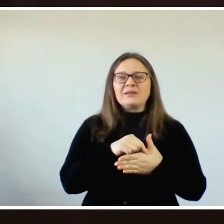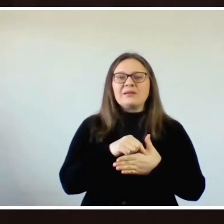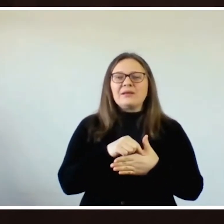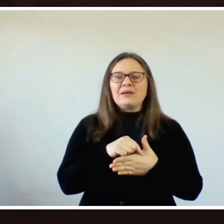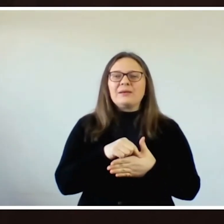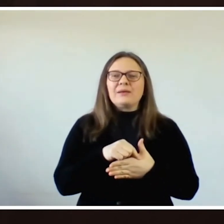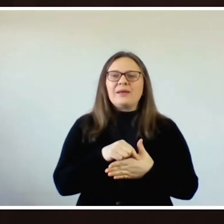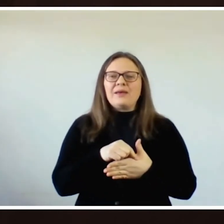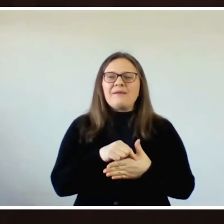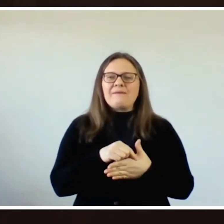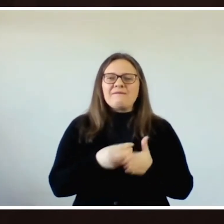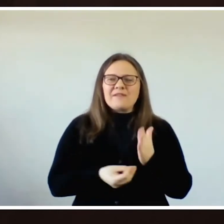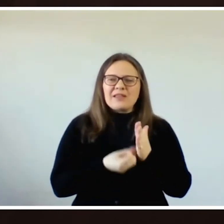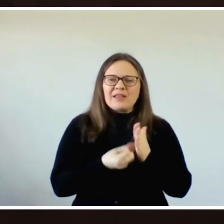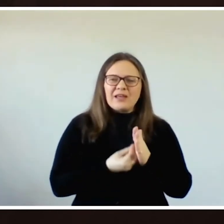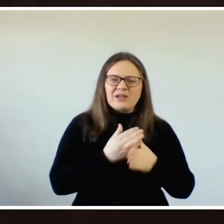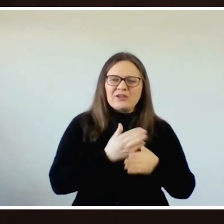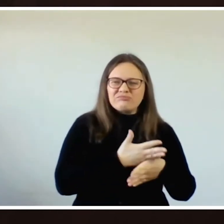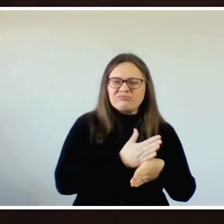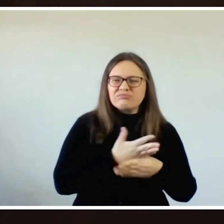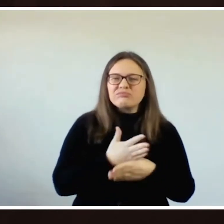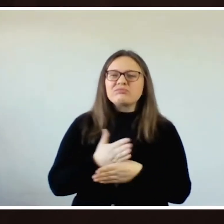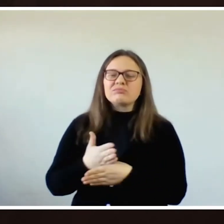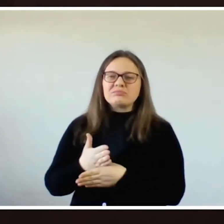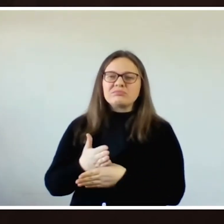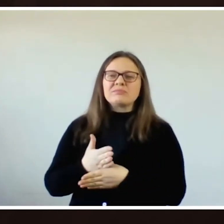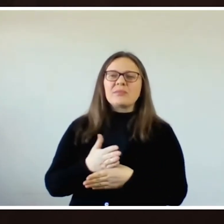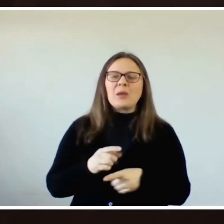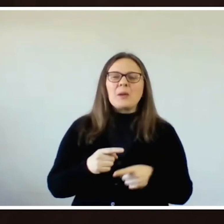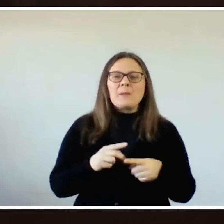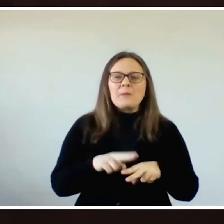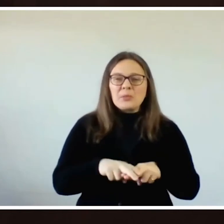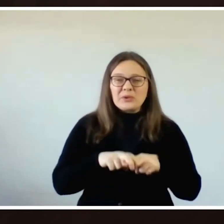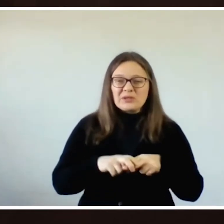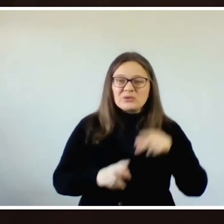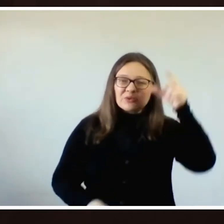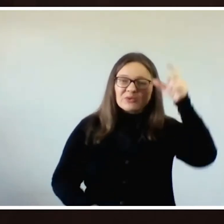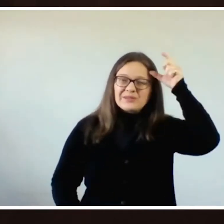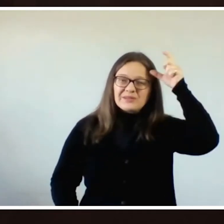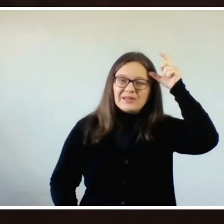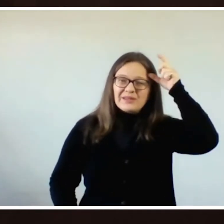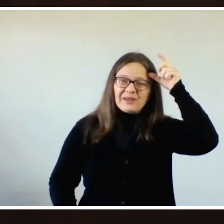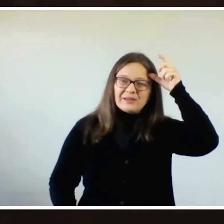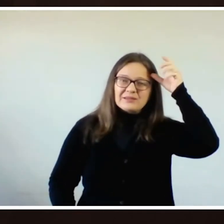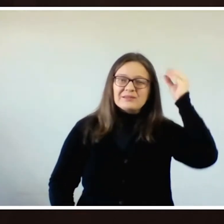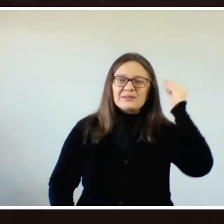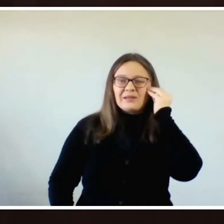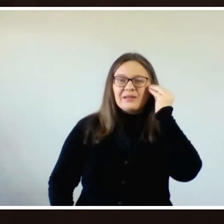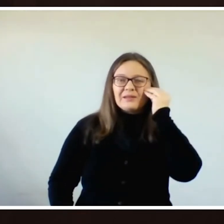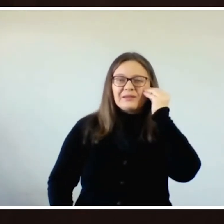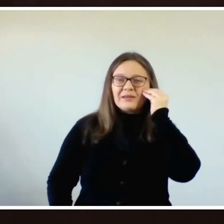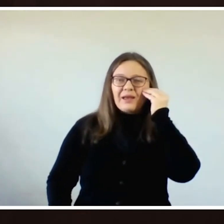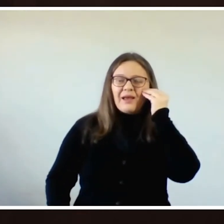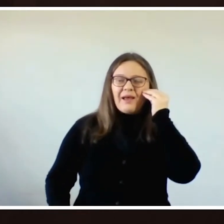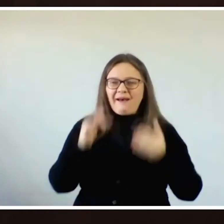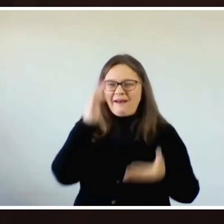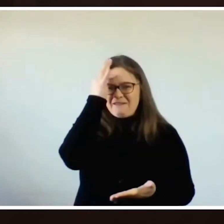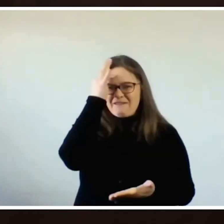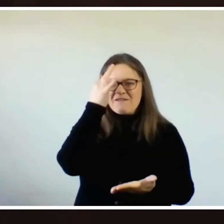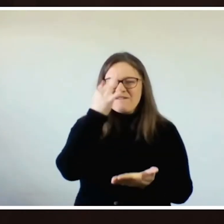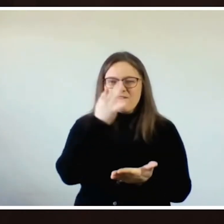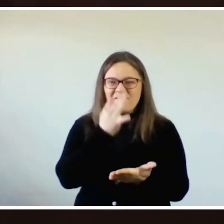Satanás, de um lado, tenta mexer com a base da nossa fé, e por outro lado, ele tem aliado na nossa carne,